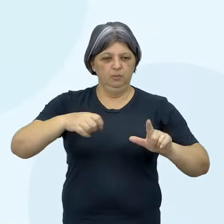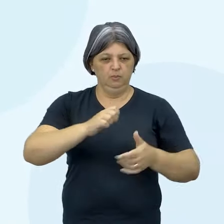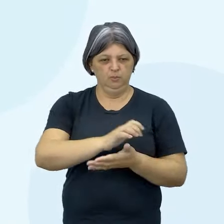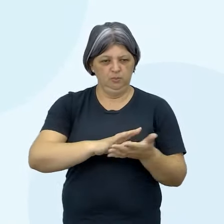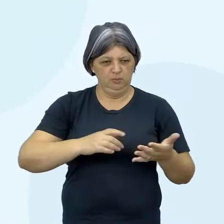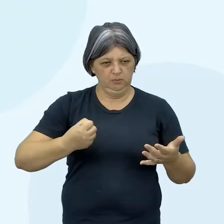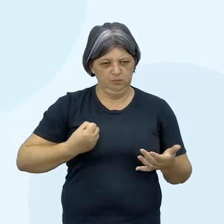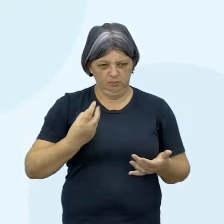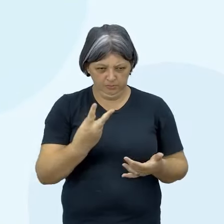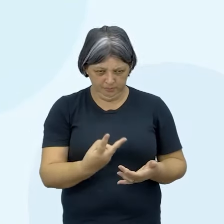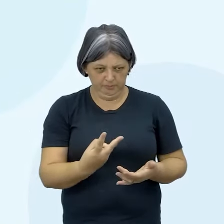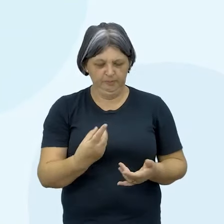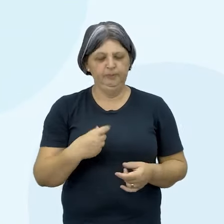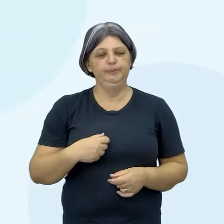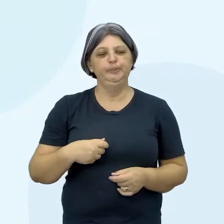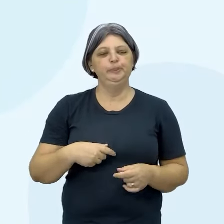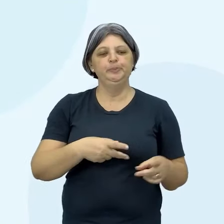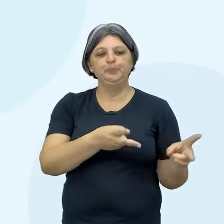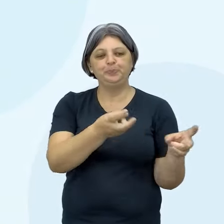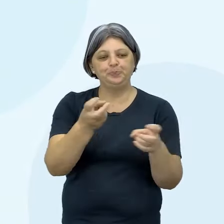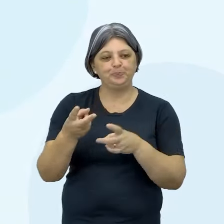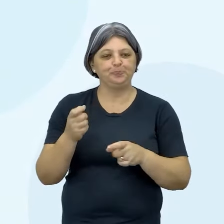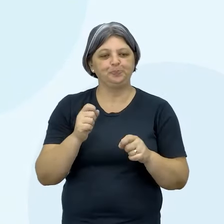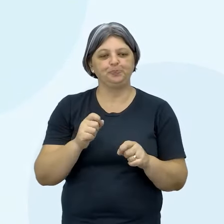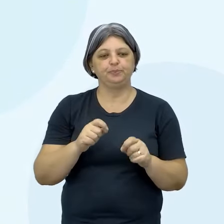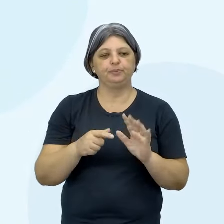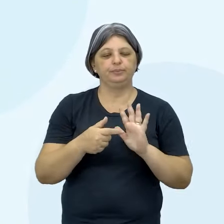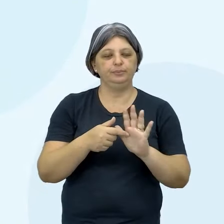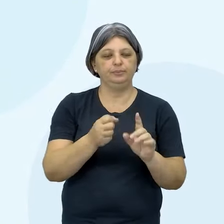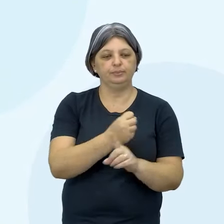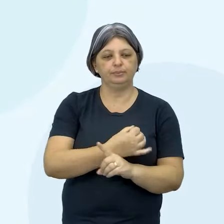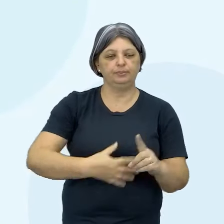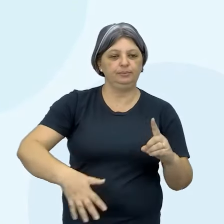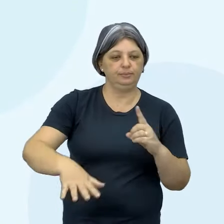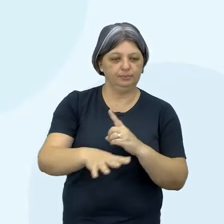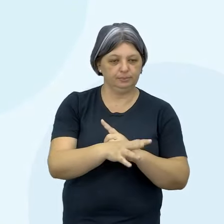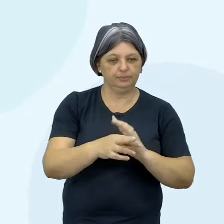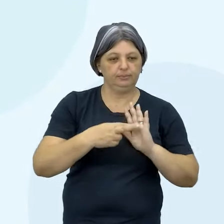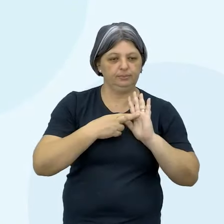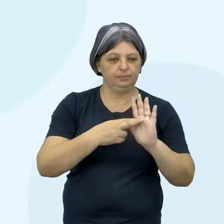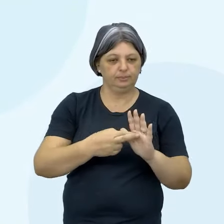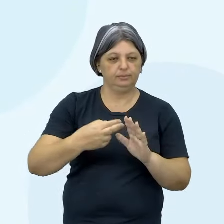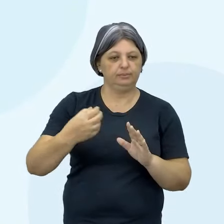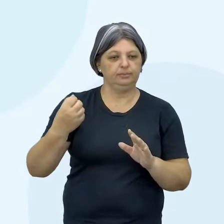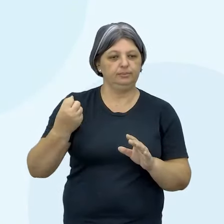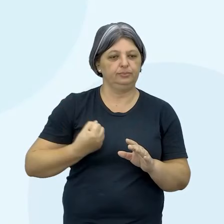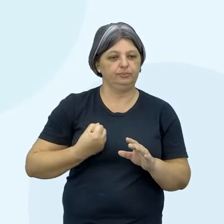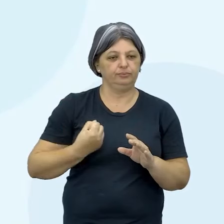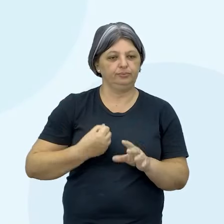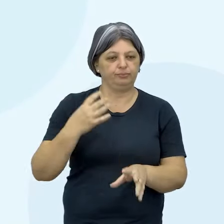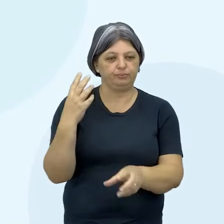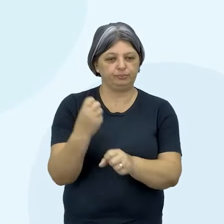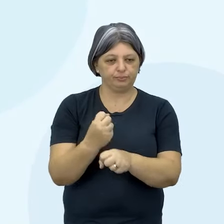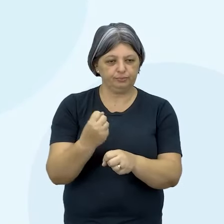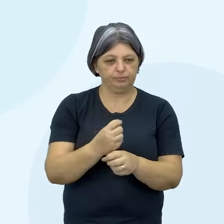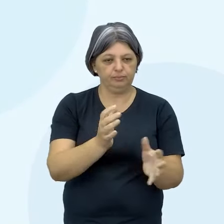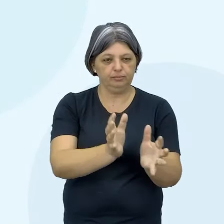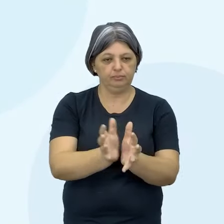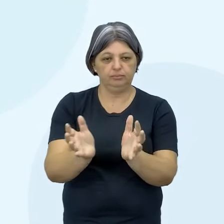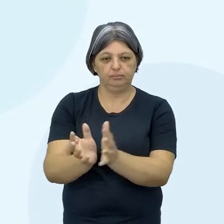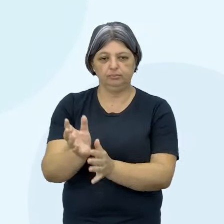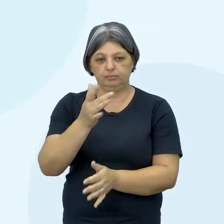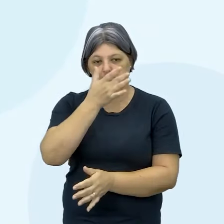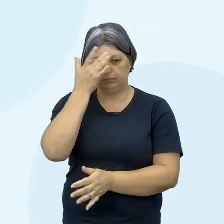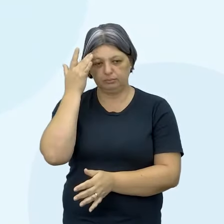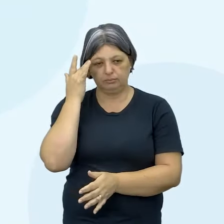desse componente identificam alguns indicadores sociais e representam em números determinados grupos de pessoas e